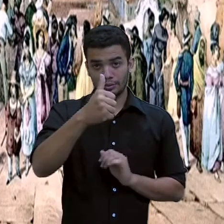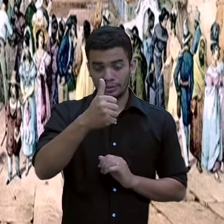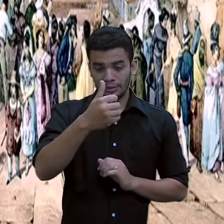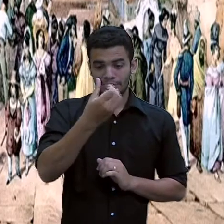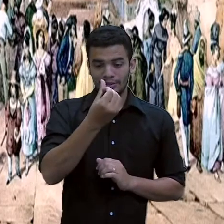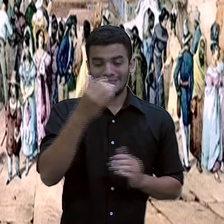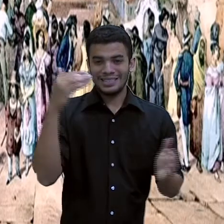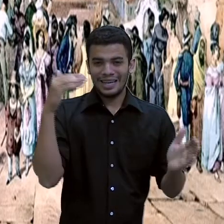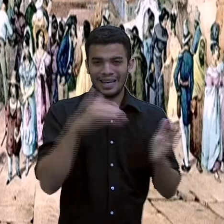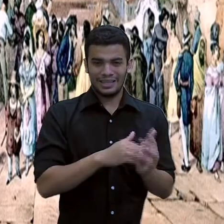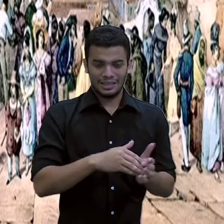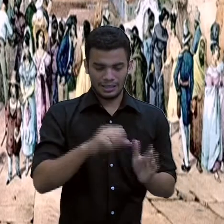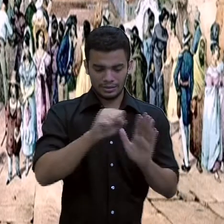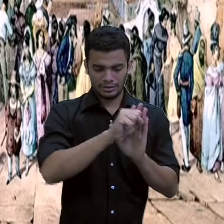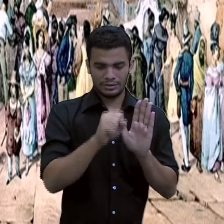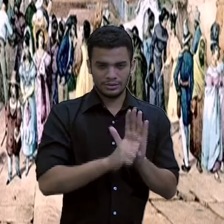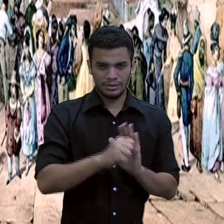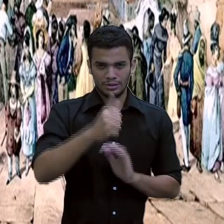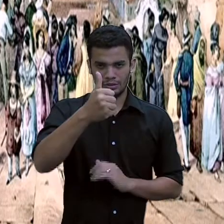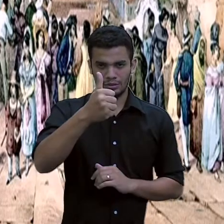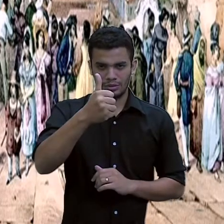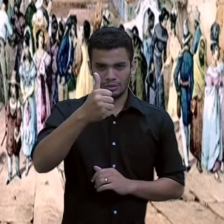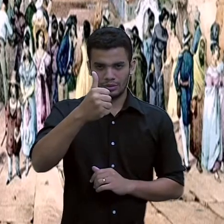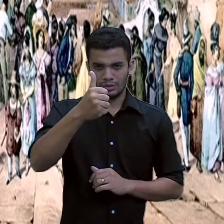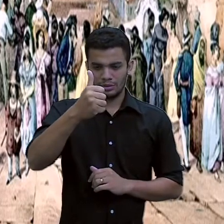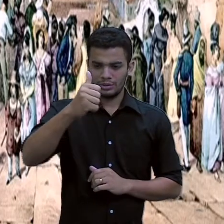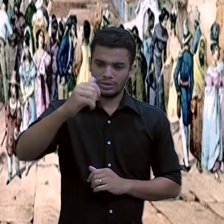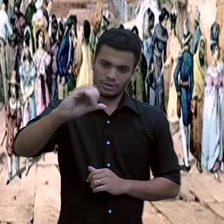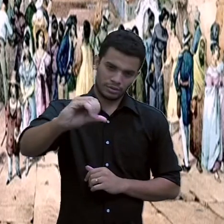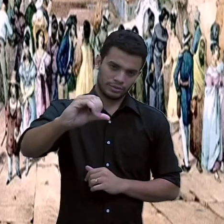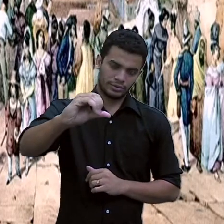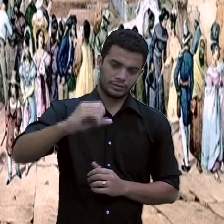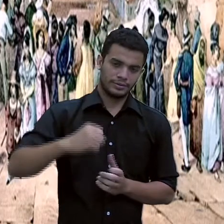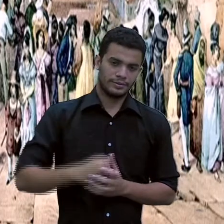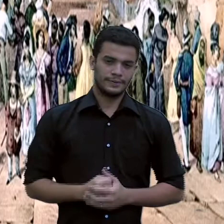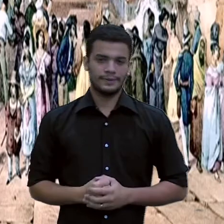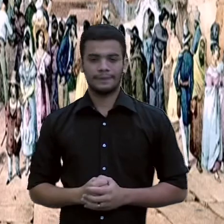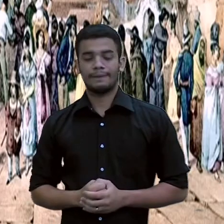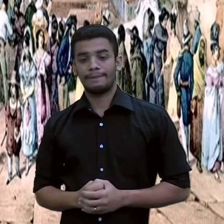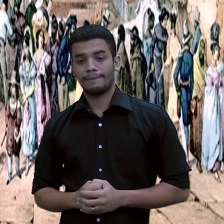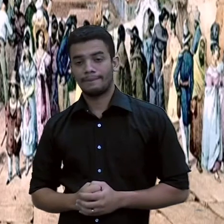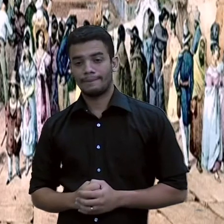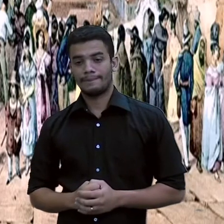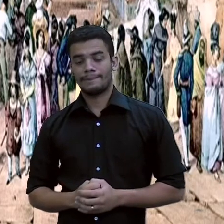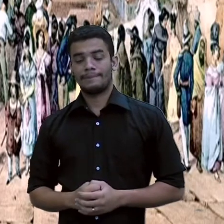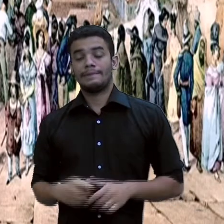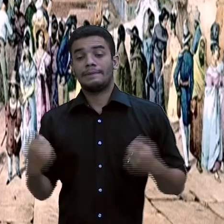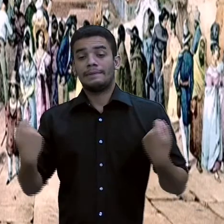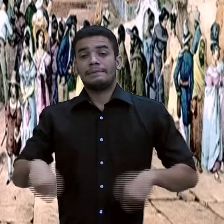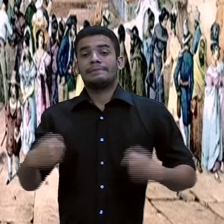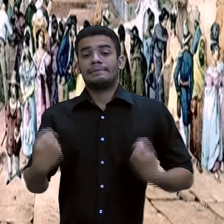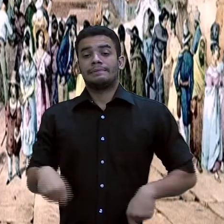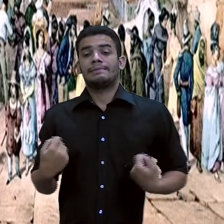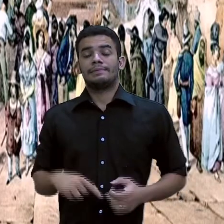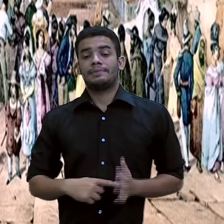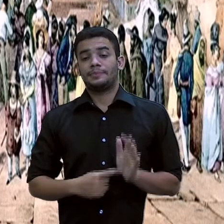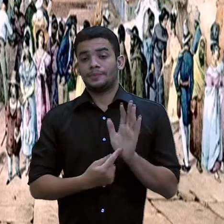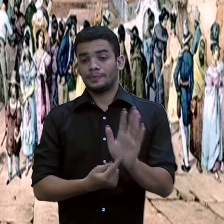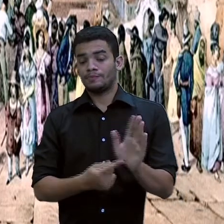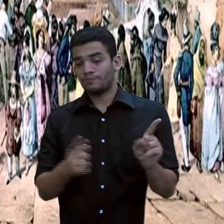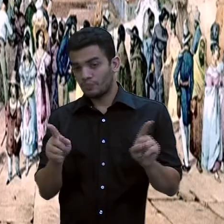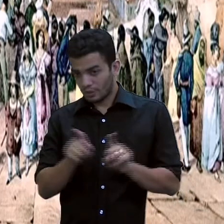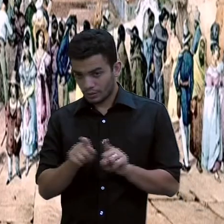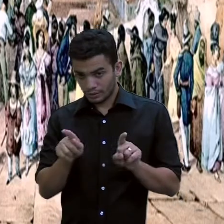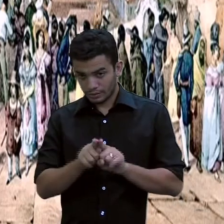Mesmo destacando tais abusos, também devemos sinalizar a contrapartida deste